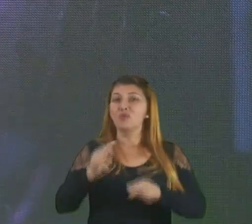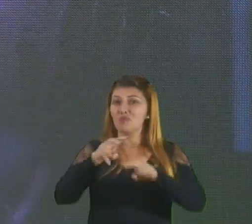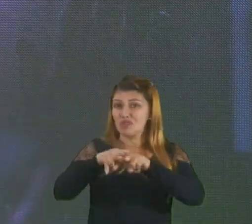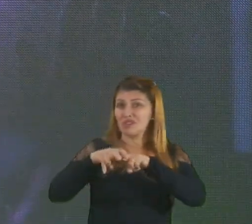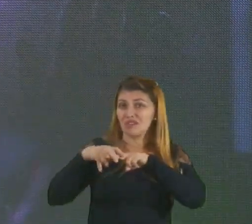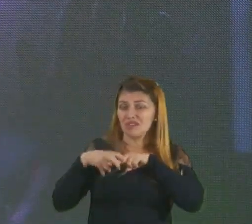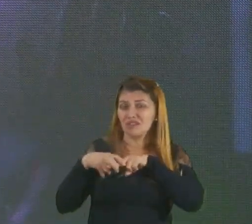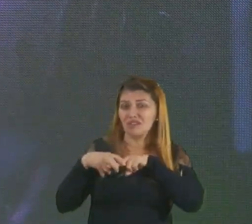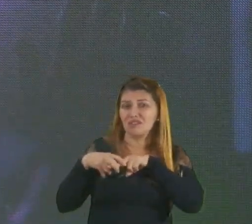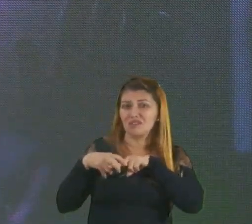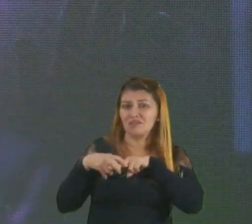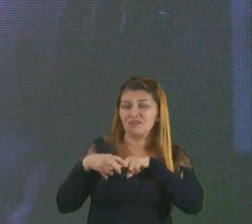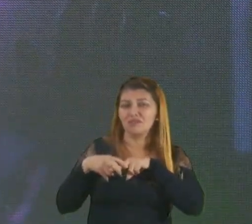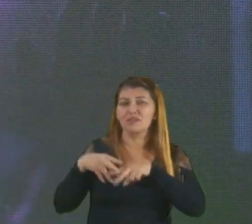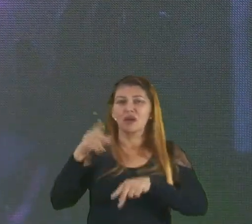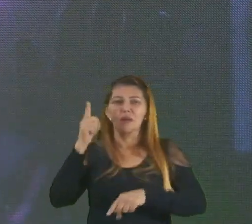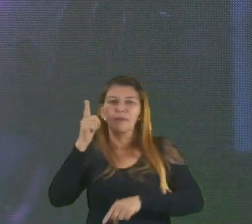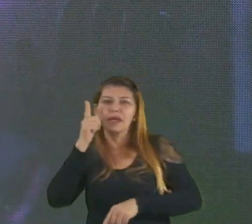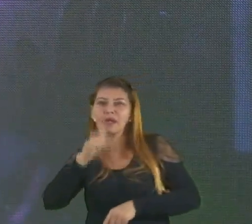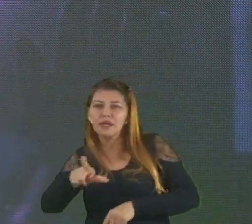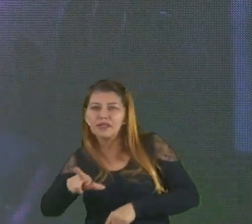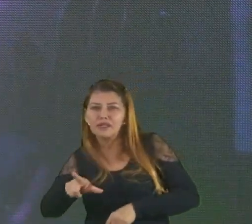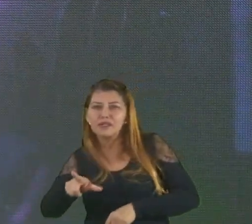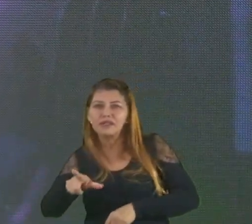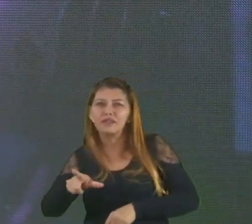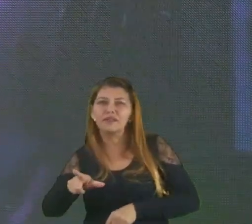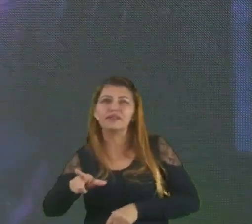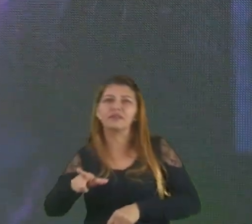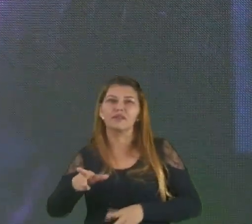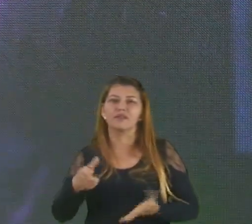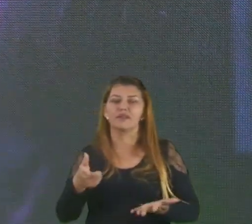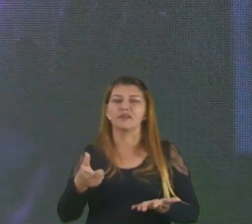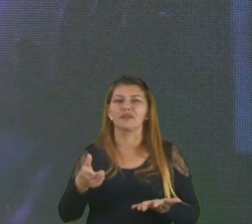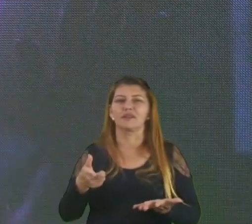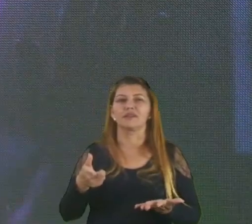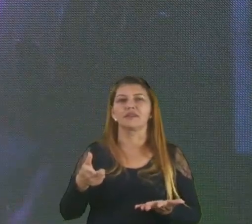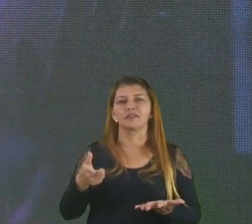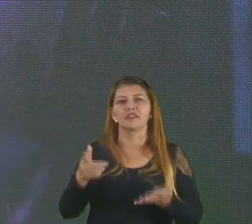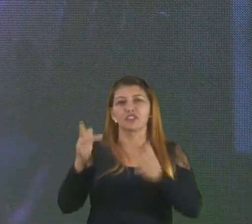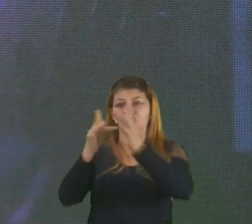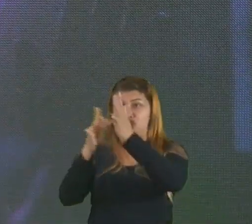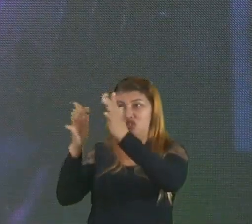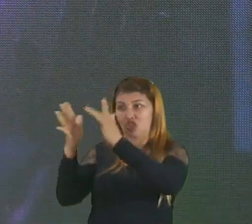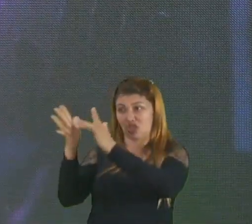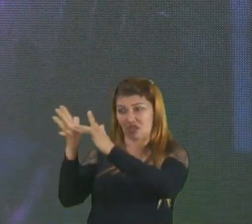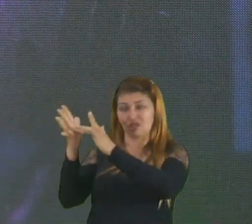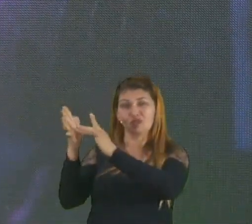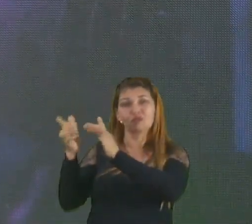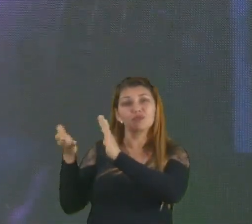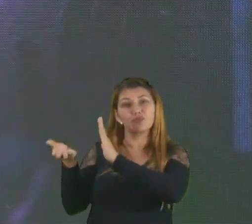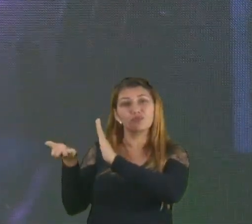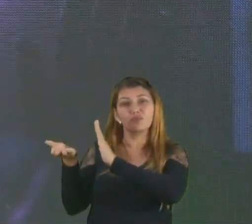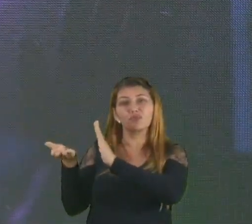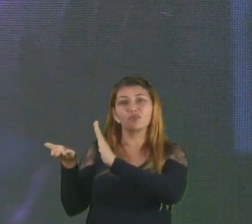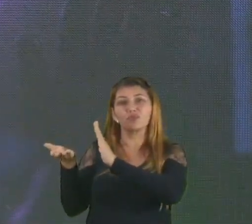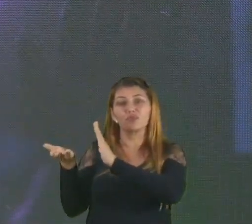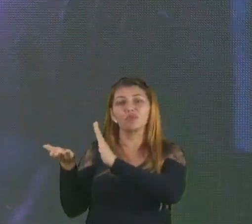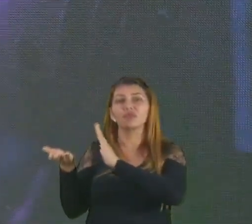Porque para ganhar Jesus, vamos precisar perder